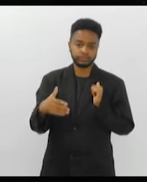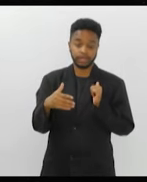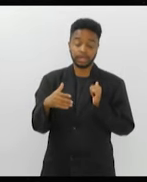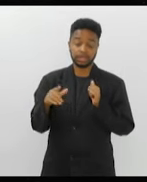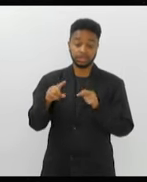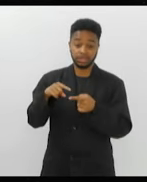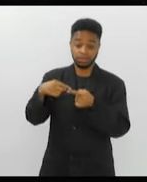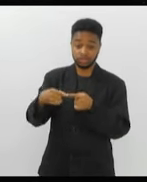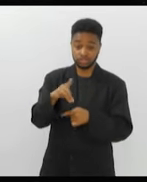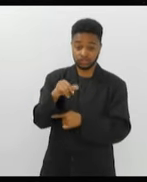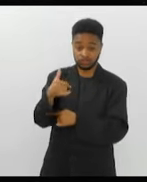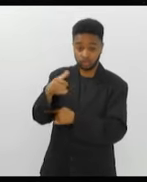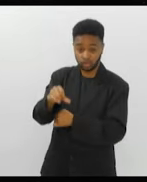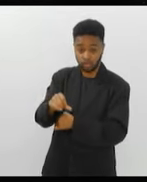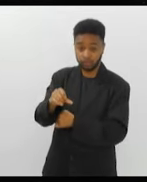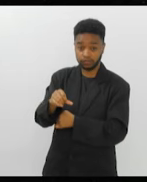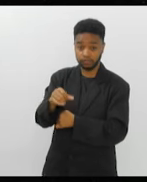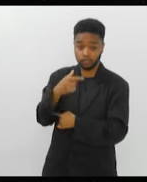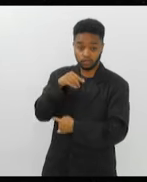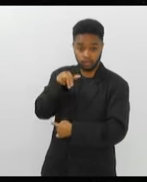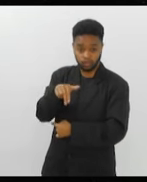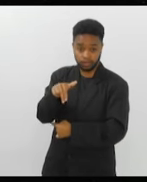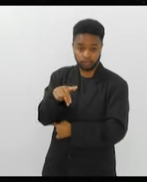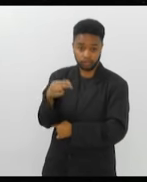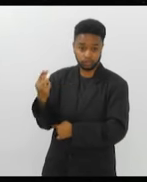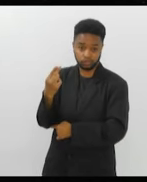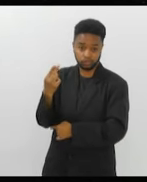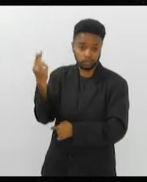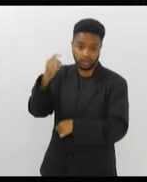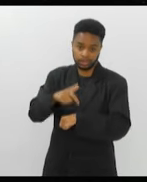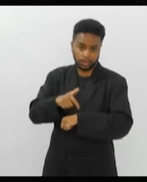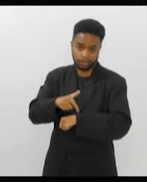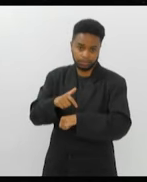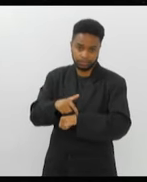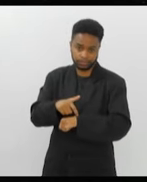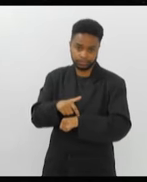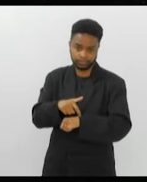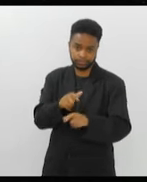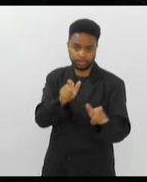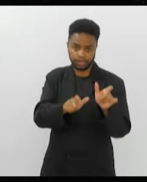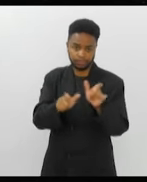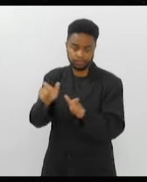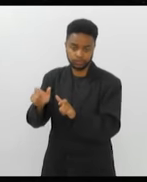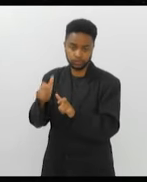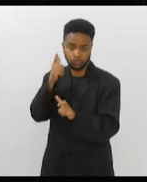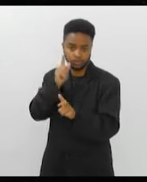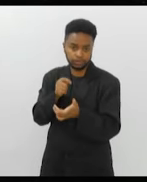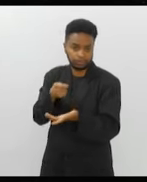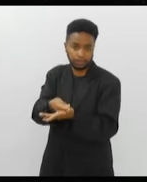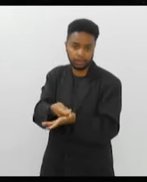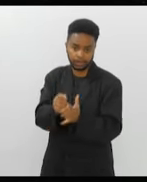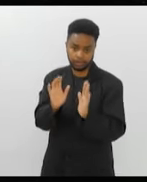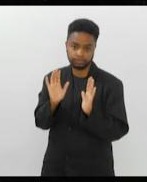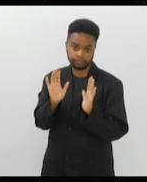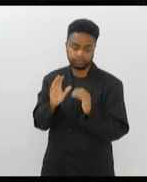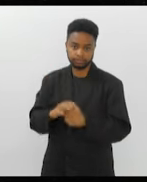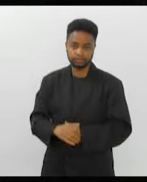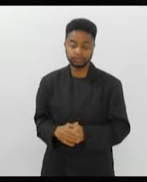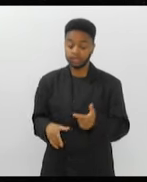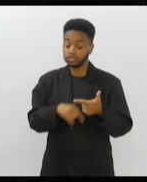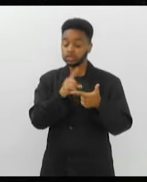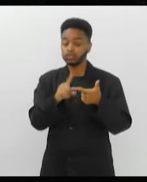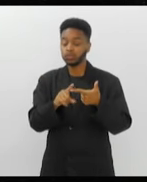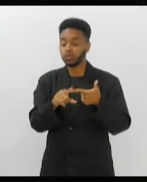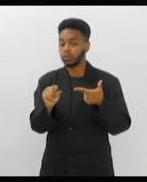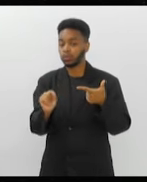dia 29 de novembro de 2024, não dá tempo das pessoas exercitar o seu direito. E o